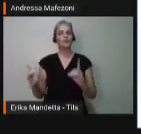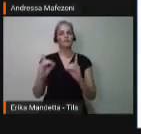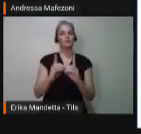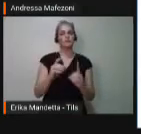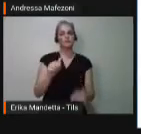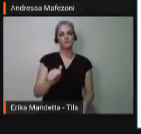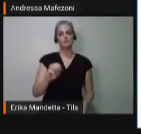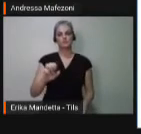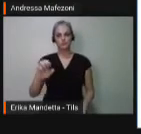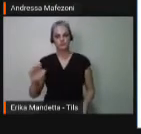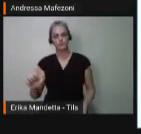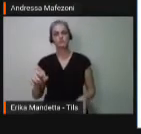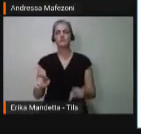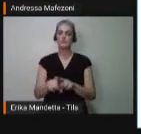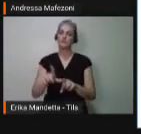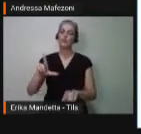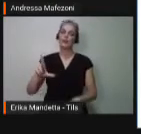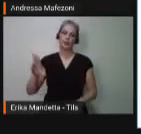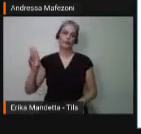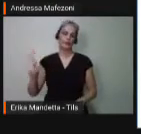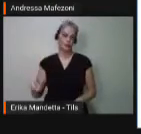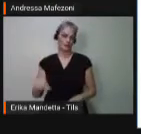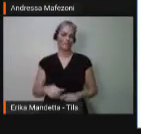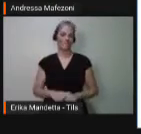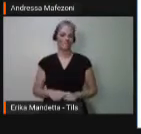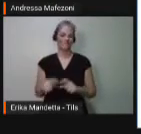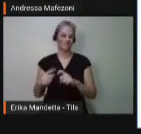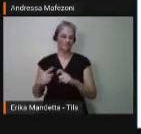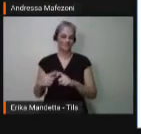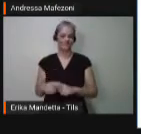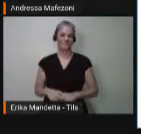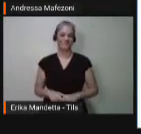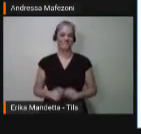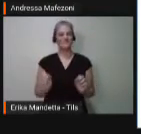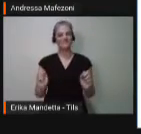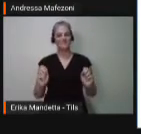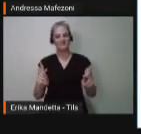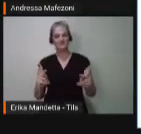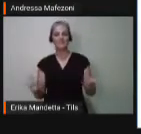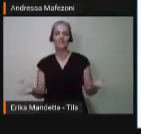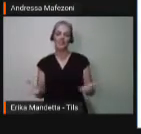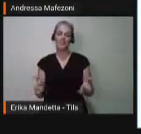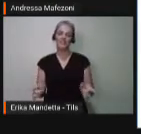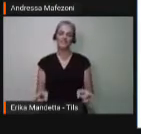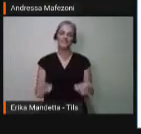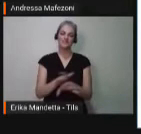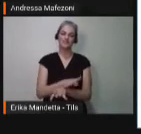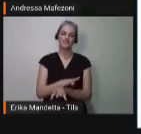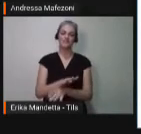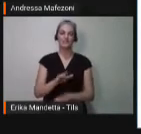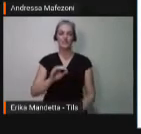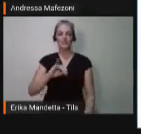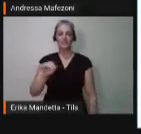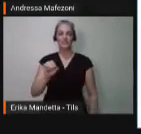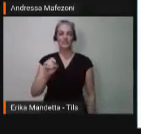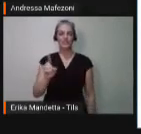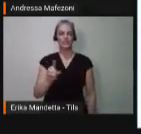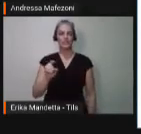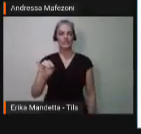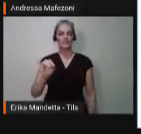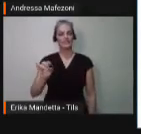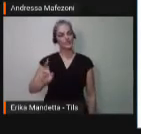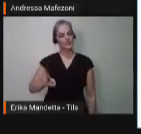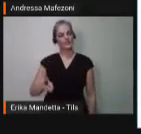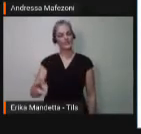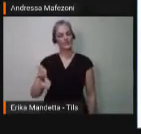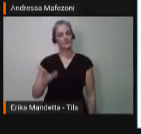e o laudo médico. Então, nesse momento, Josi, eu vou passar a palavra para você, para que você possa trazer